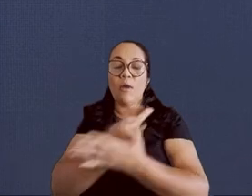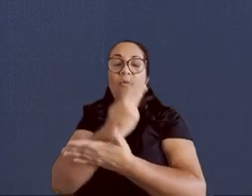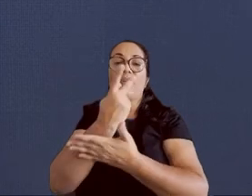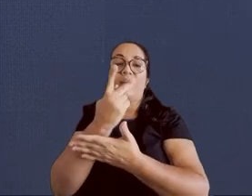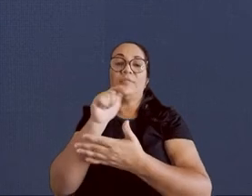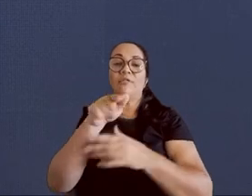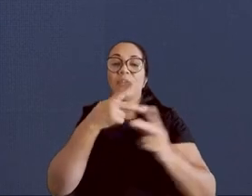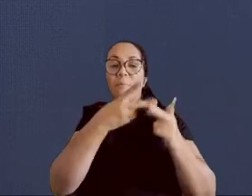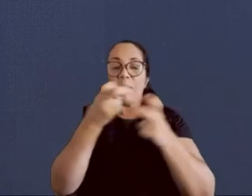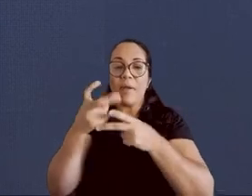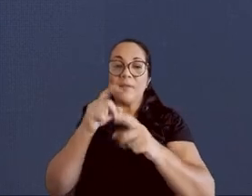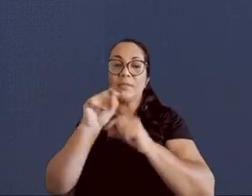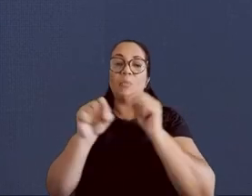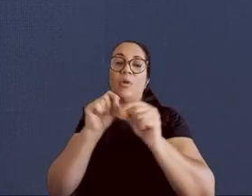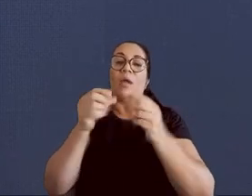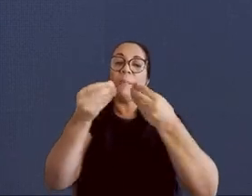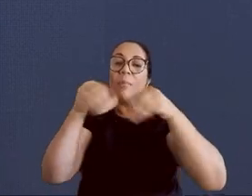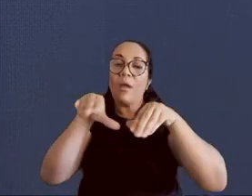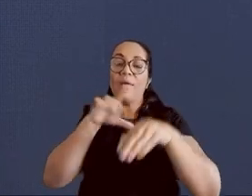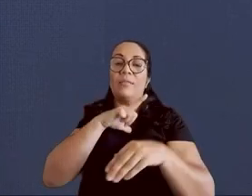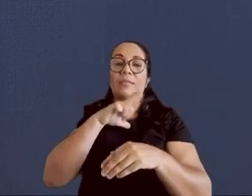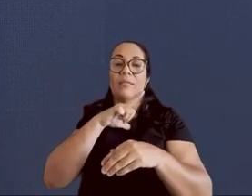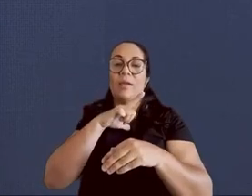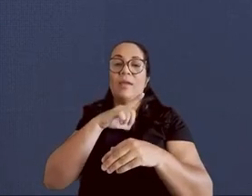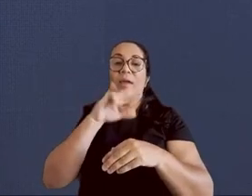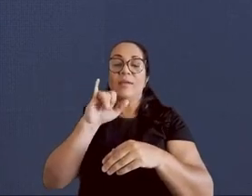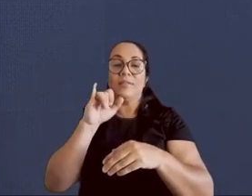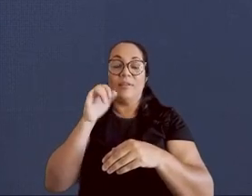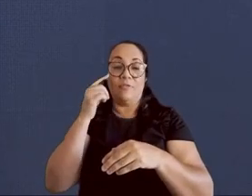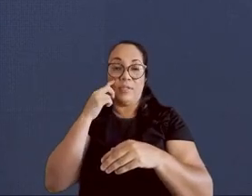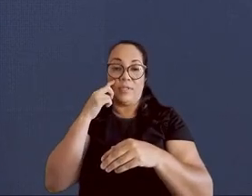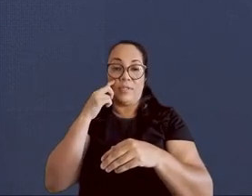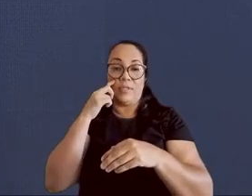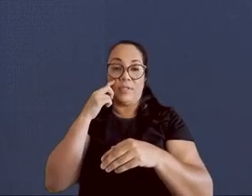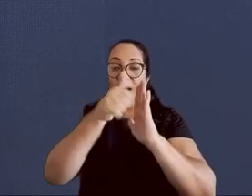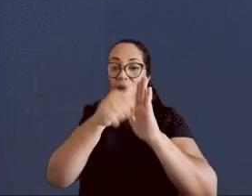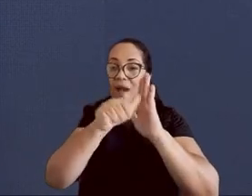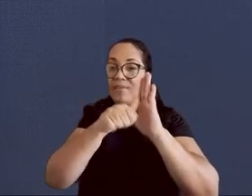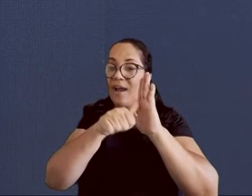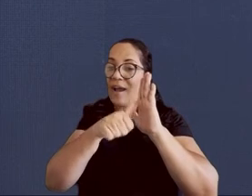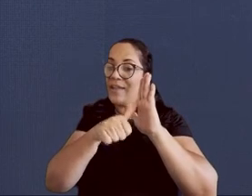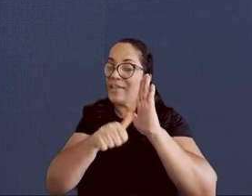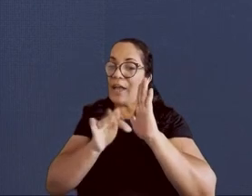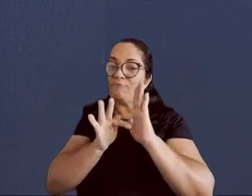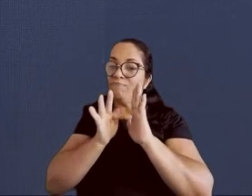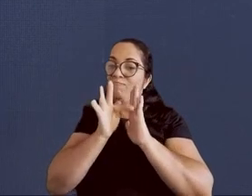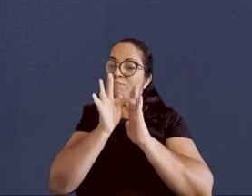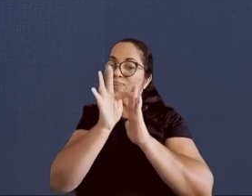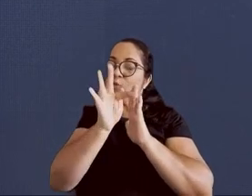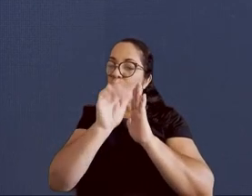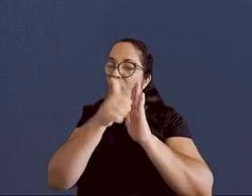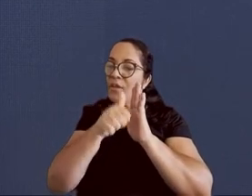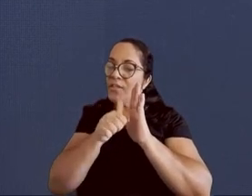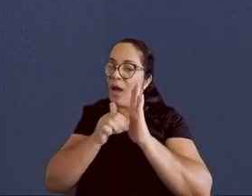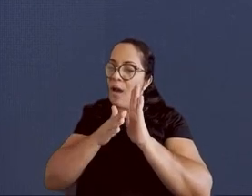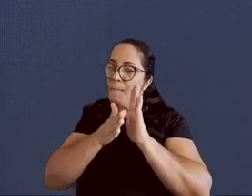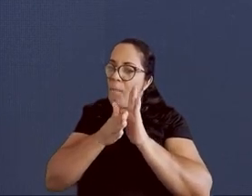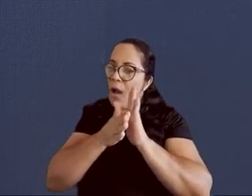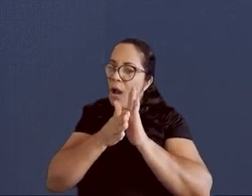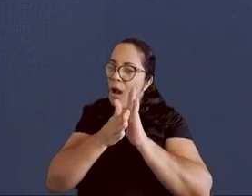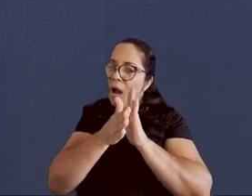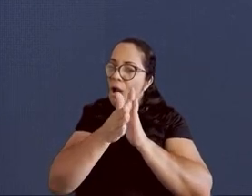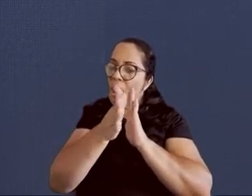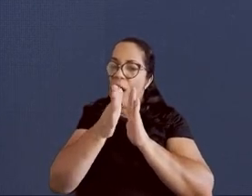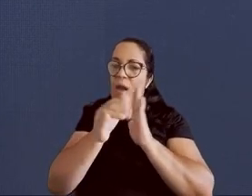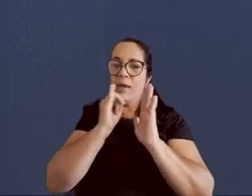prejudicado mas se você olhar no fundo um Horizonte mais longo a gente faz análise lá dentro do banco de uma gama grande de fundos